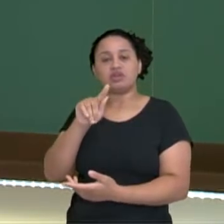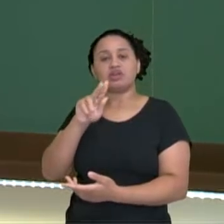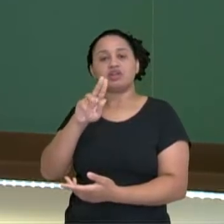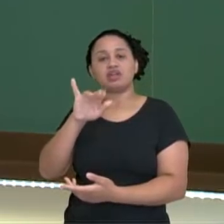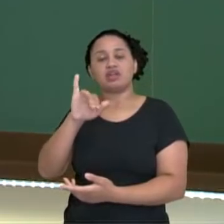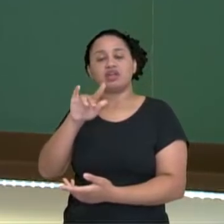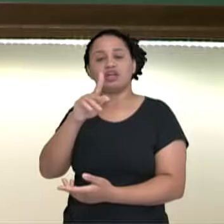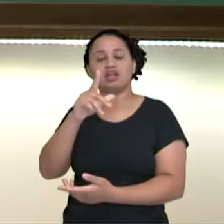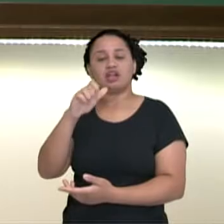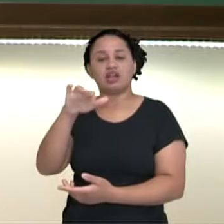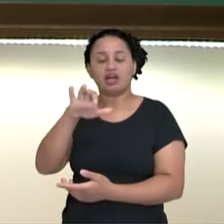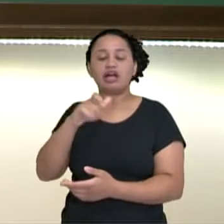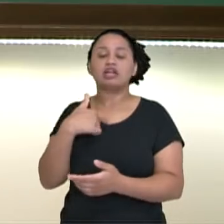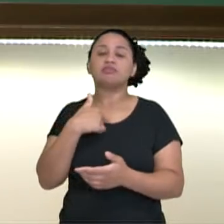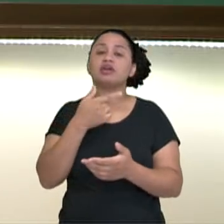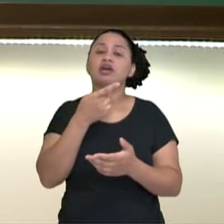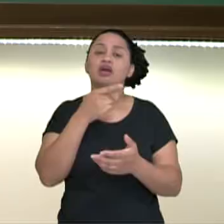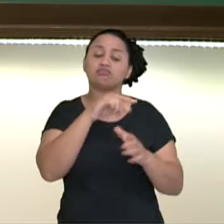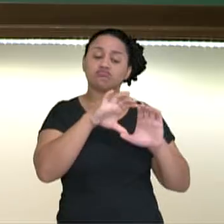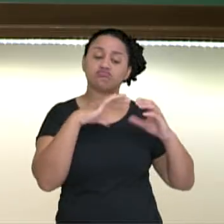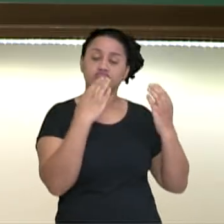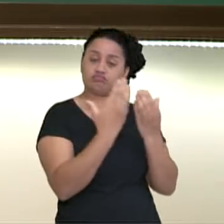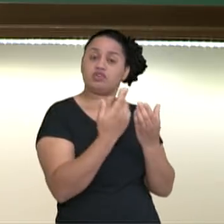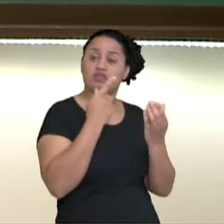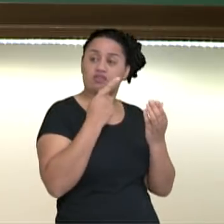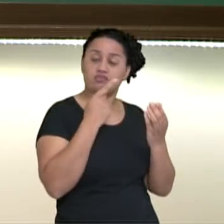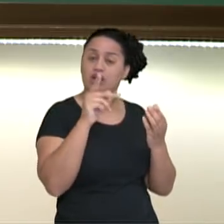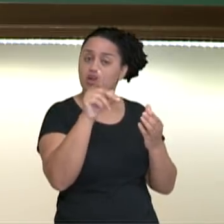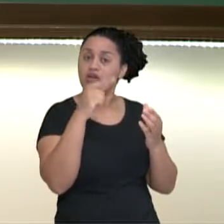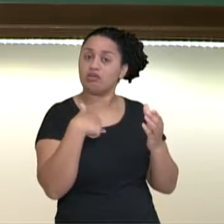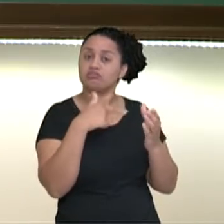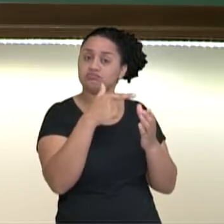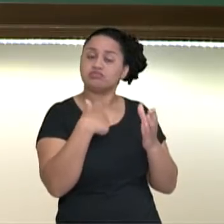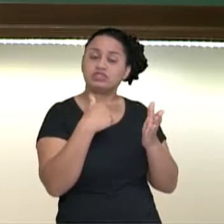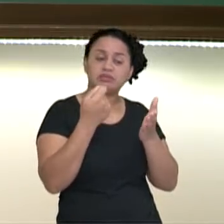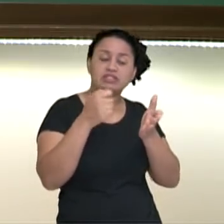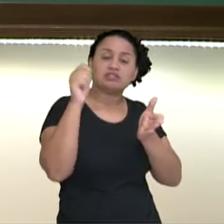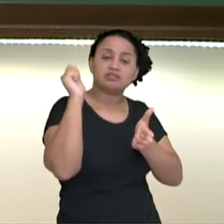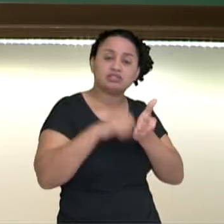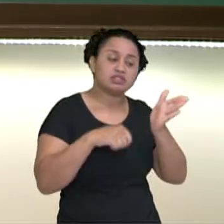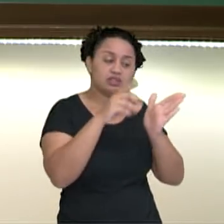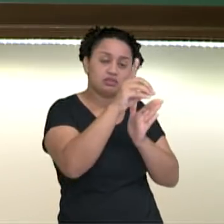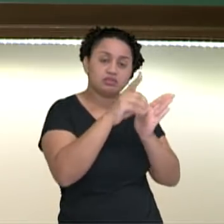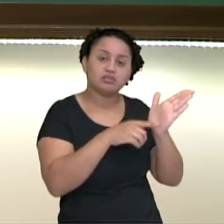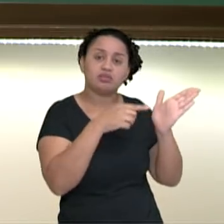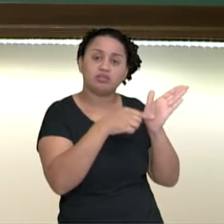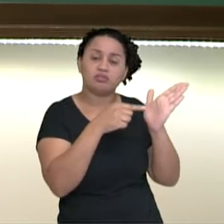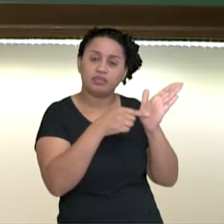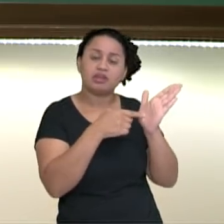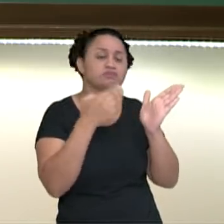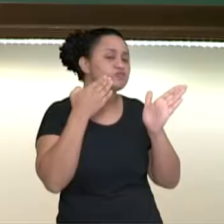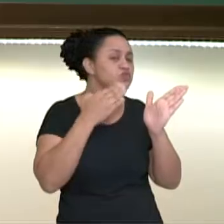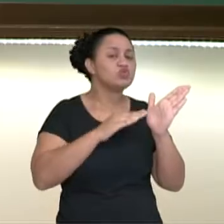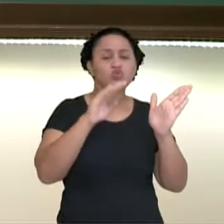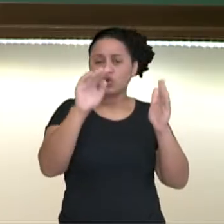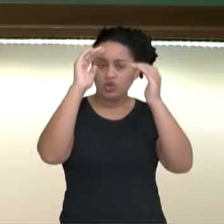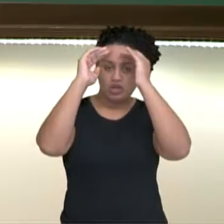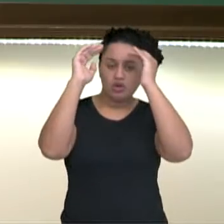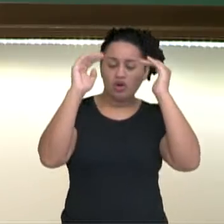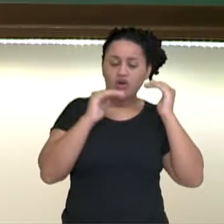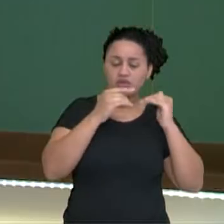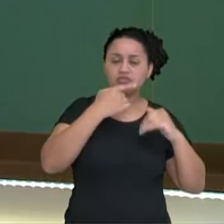o parlamento vai impor a Guilherme de Orange o seguinte, que ele jure obediência